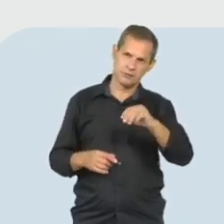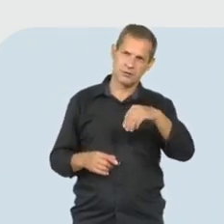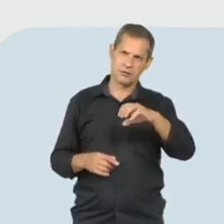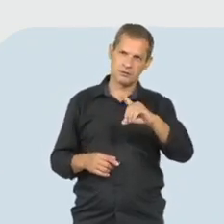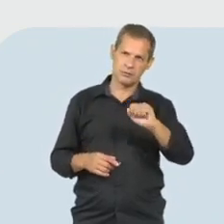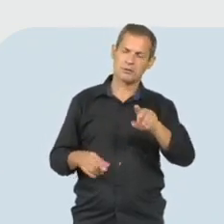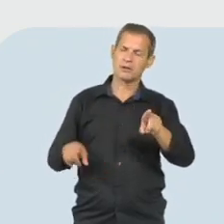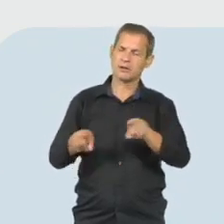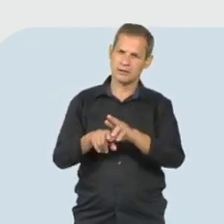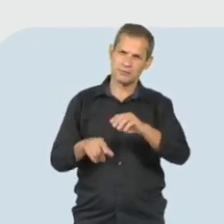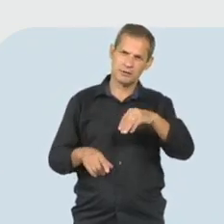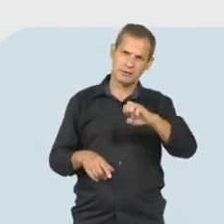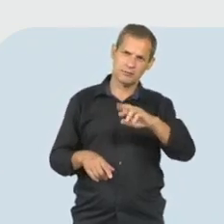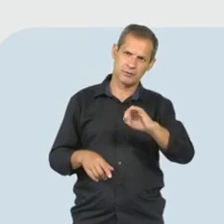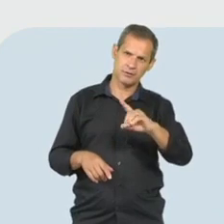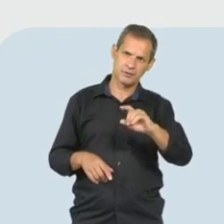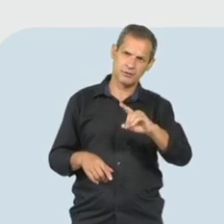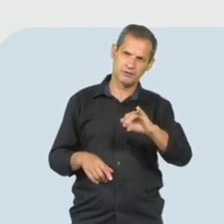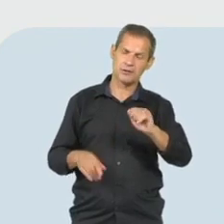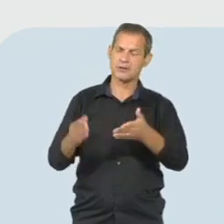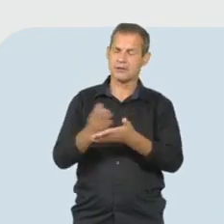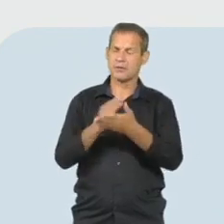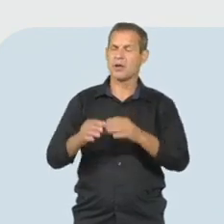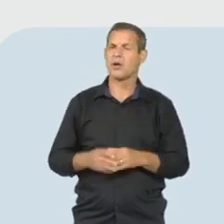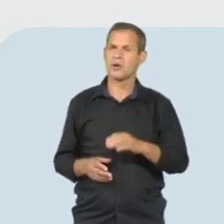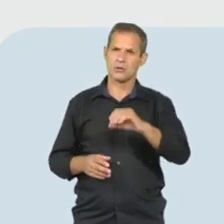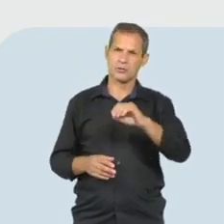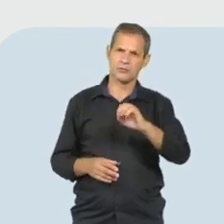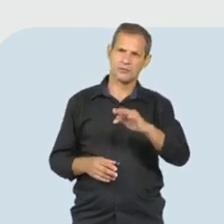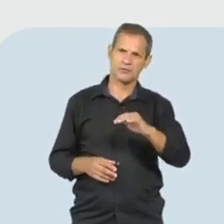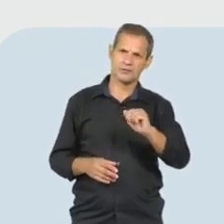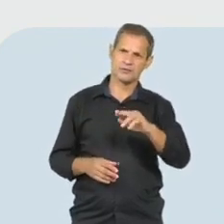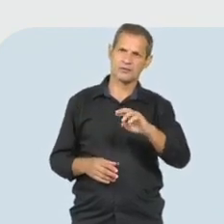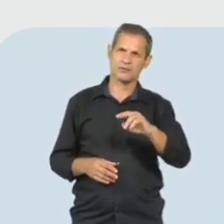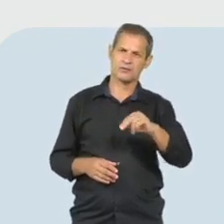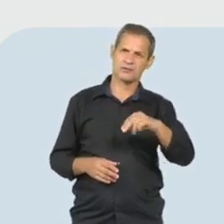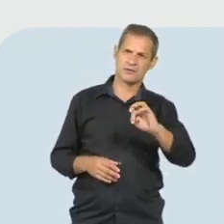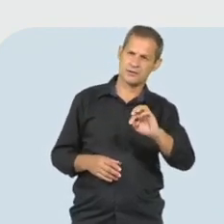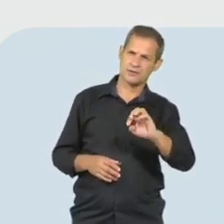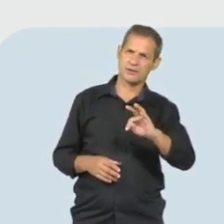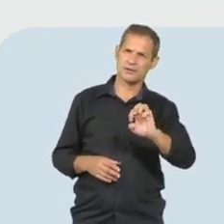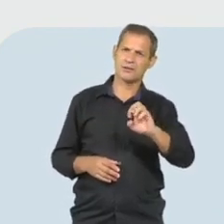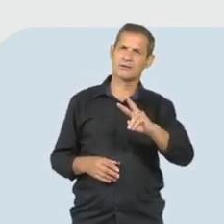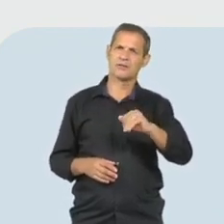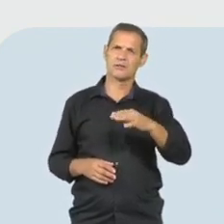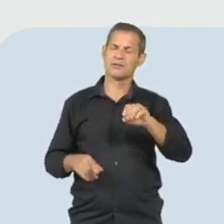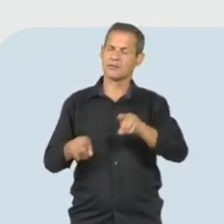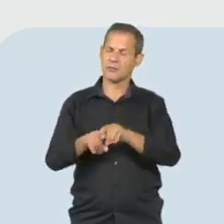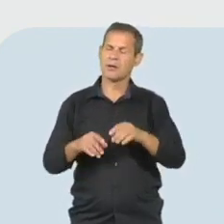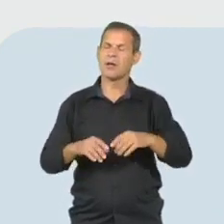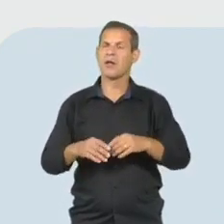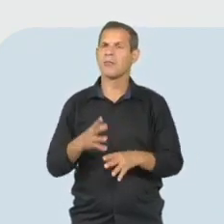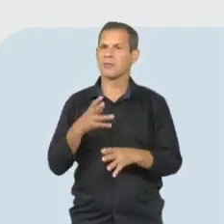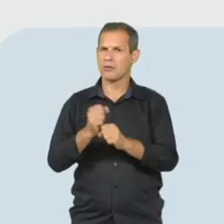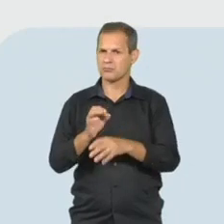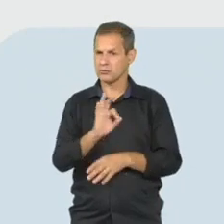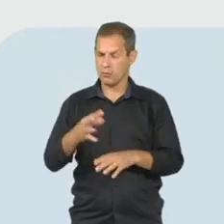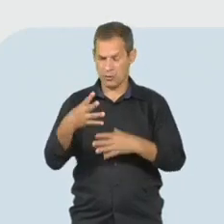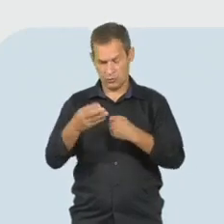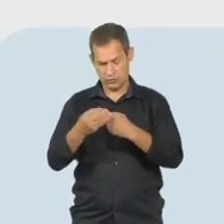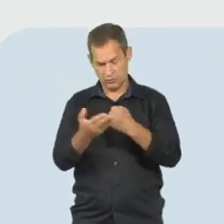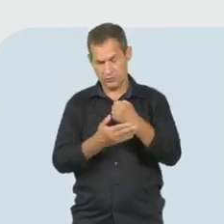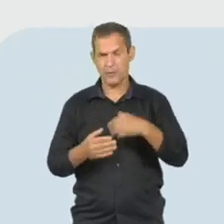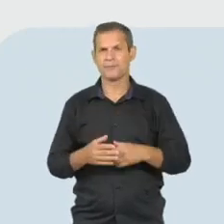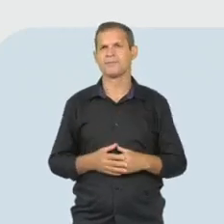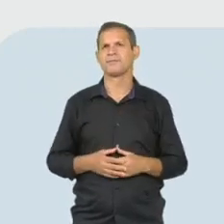e dispersão, coeficiente de variação, variância e desvio padrão. E cálculo de porcentagem, é claro, seriam os conhecimentos